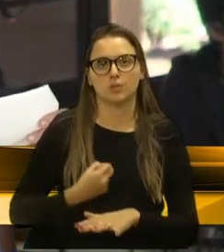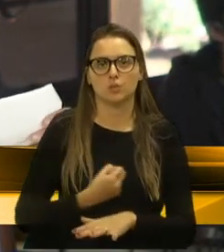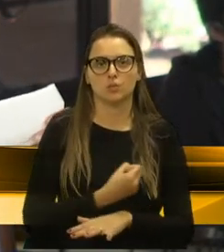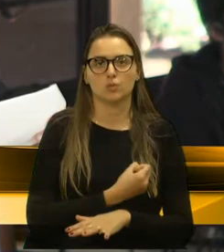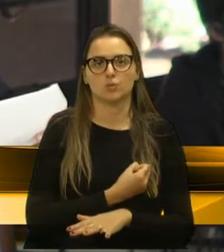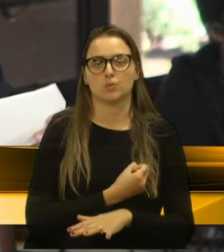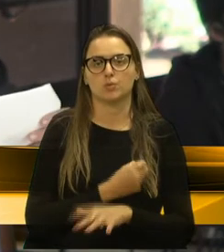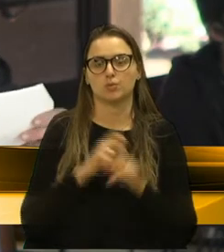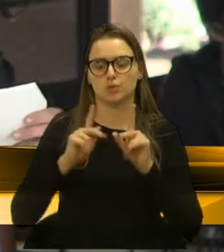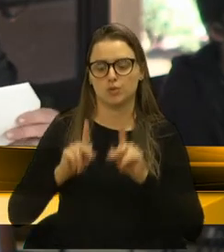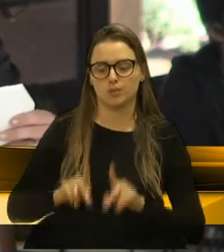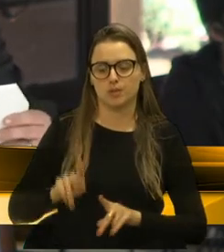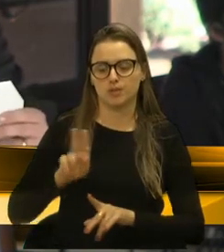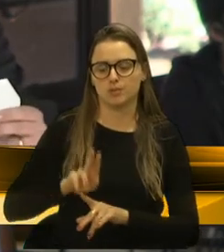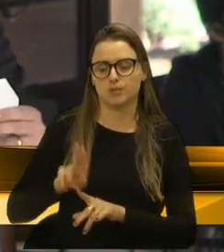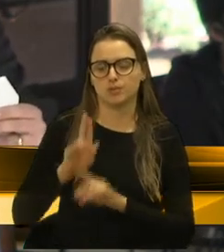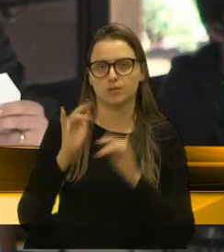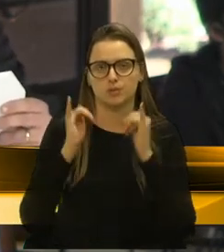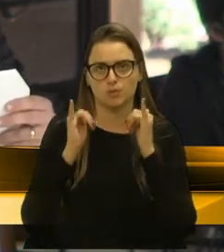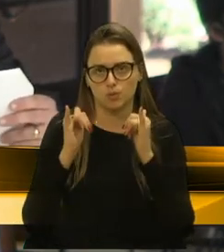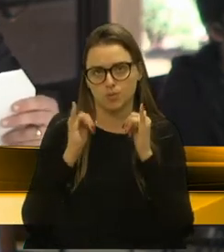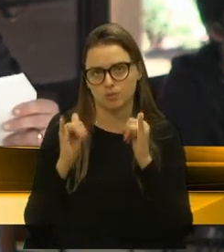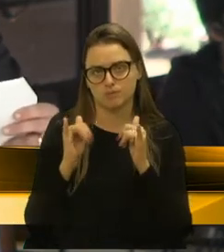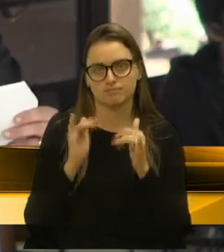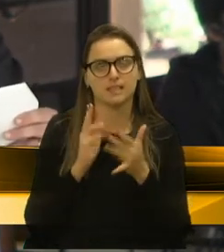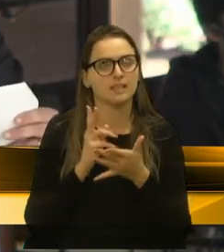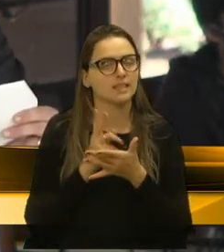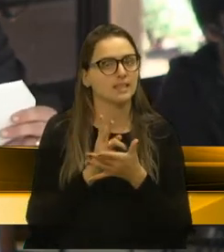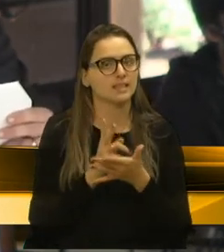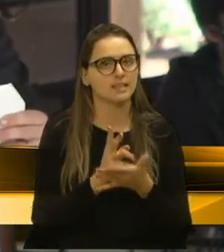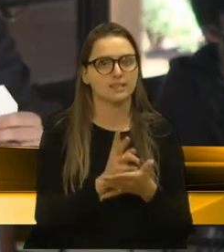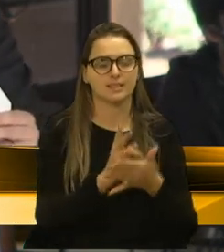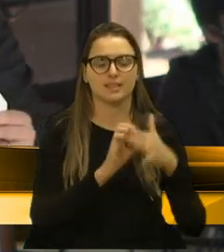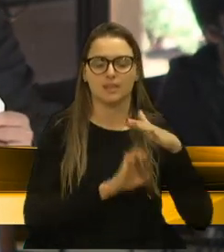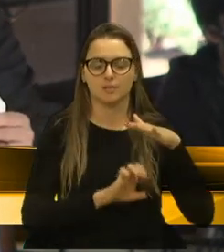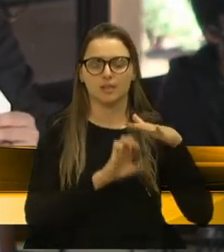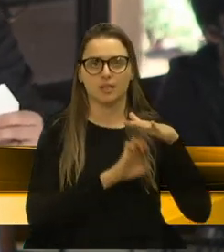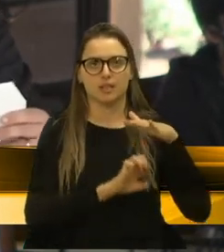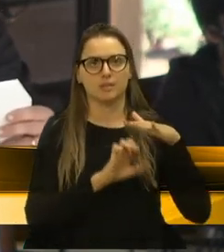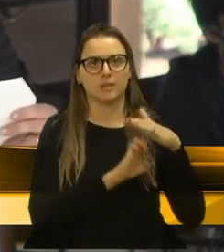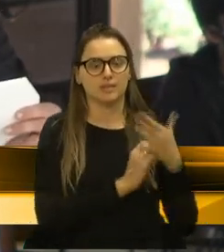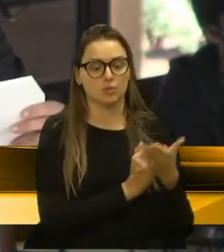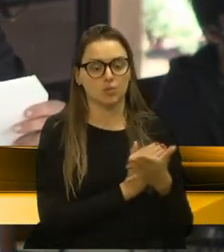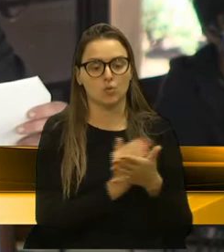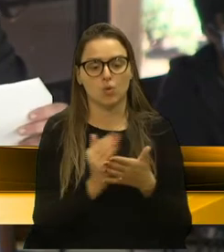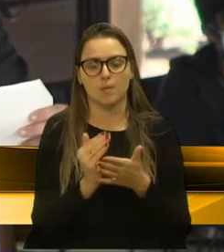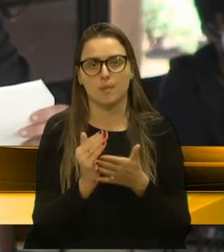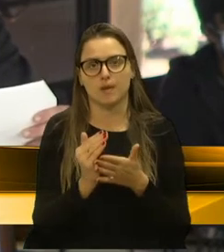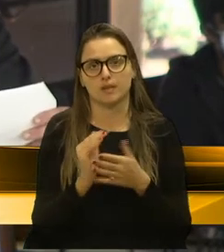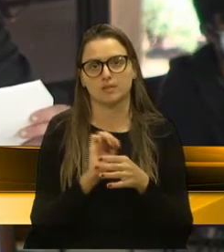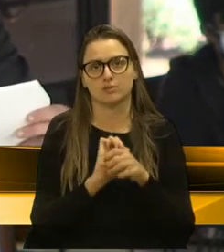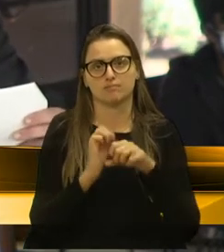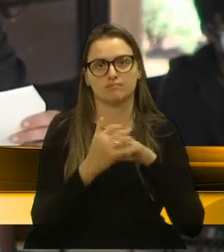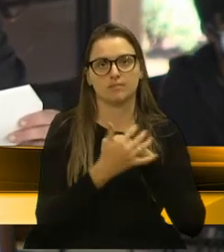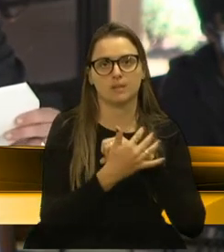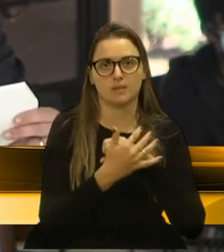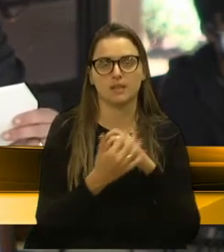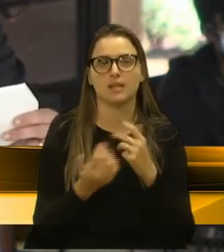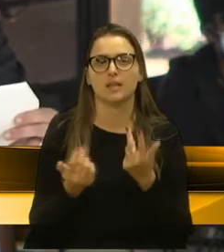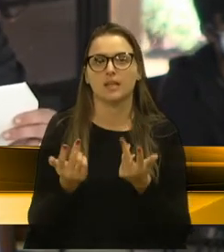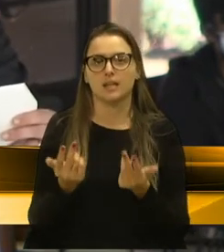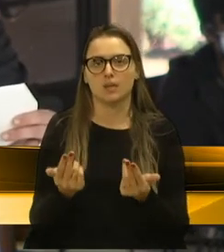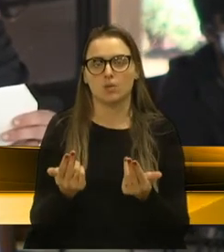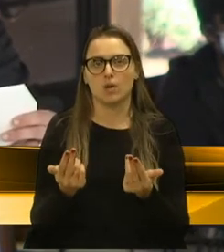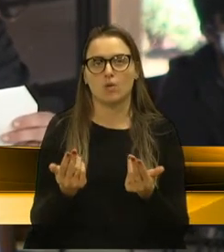passageiros. Que toda a operação da empresa, desde o início da pandemia, como a quantidade de